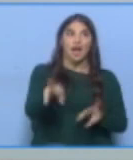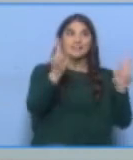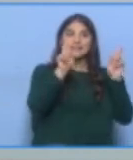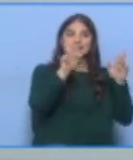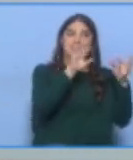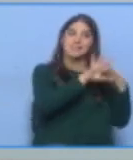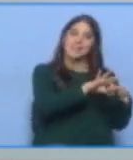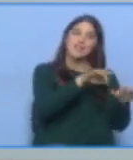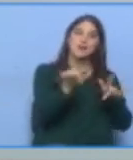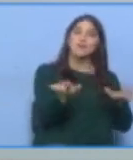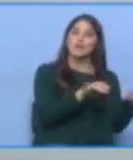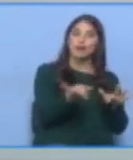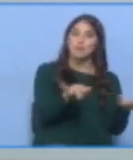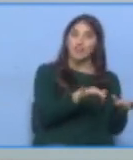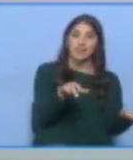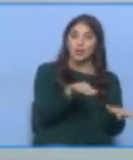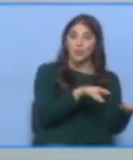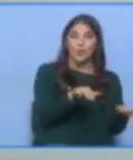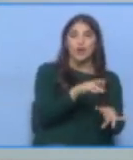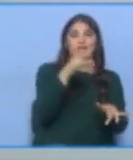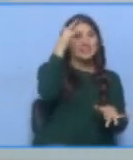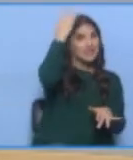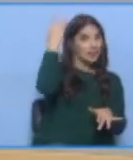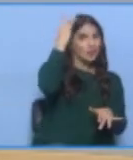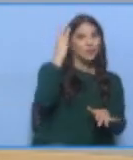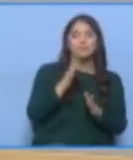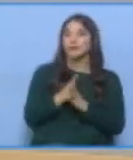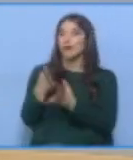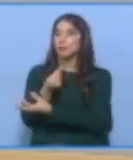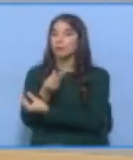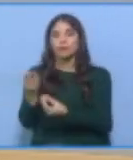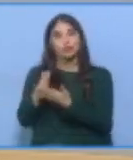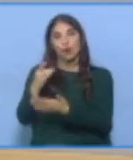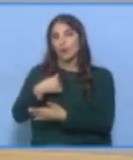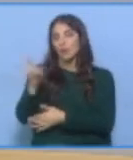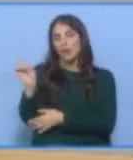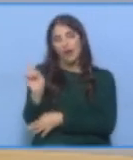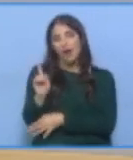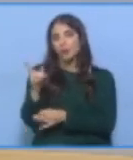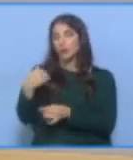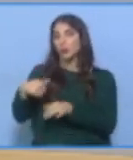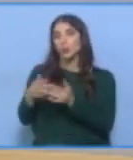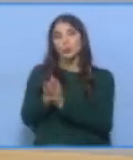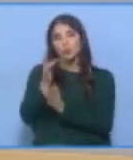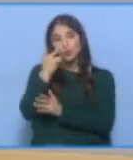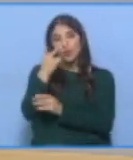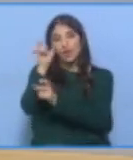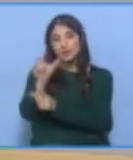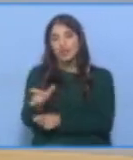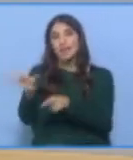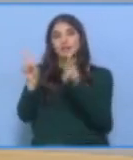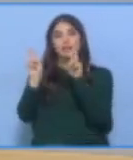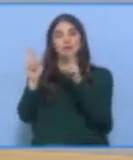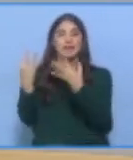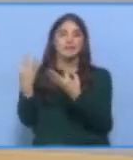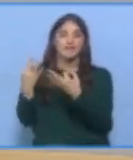que seja o santo padroeiro dos informáticos. Nós, muitos, não só eu, mas muitos dos que conhecemos a vida do Carlo, desejamos muito que ele venha a ser